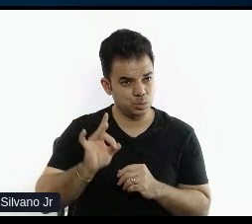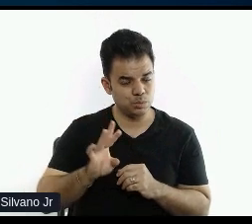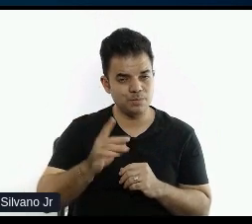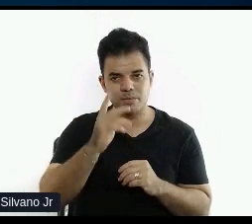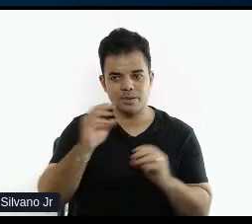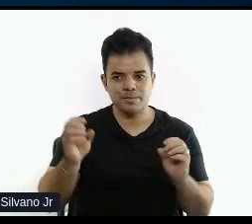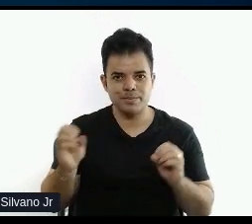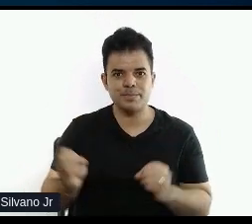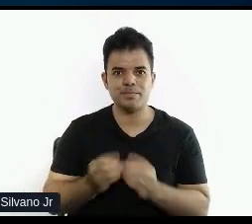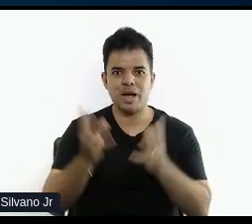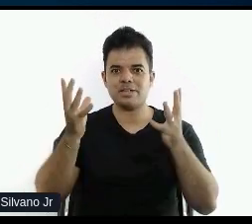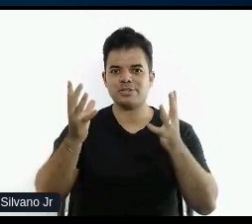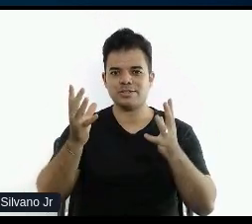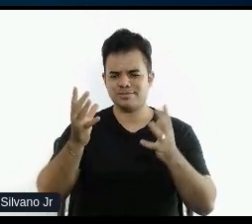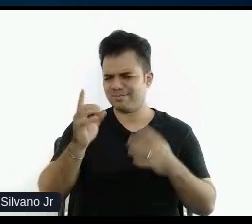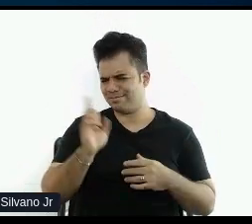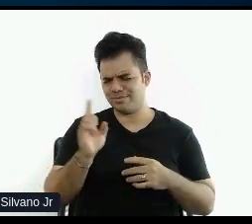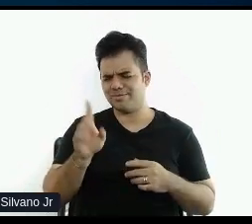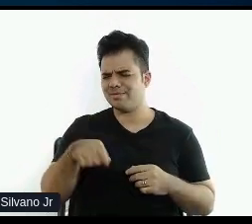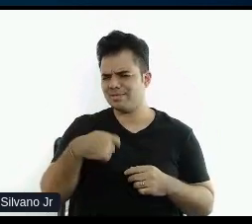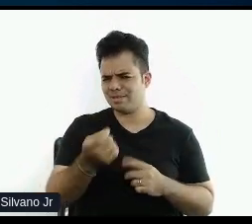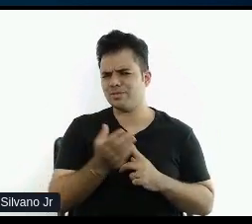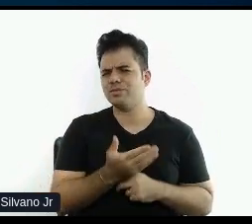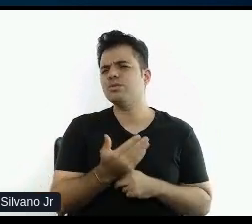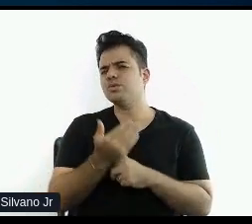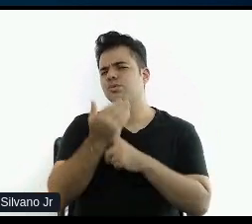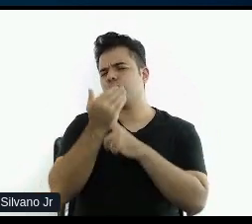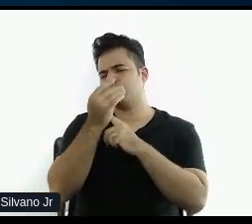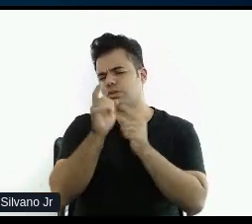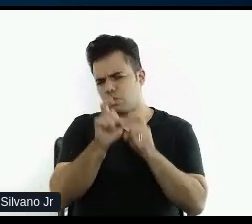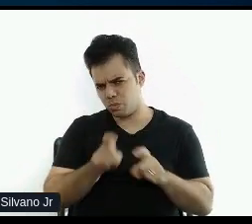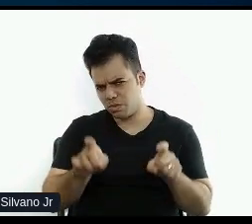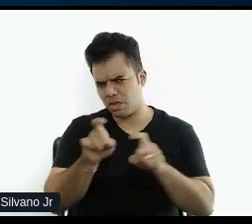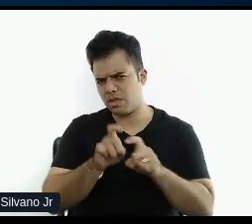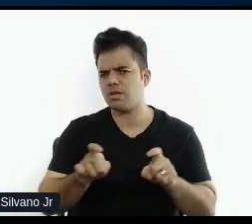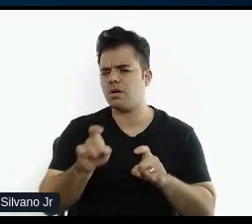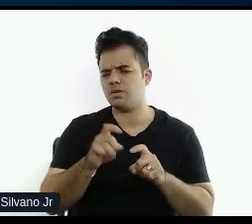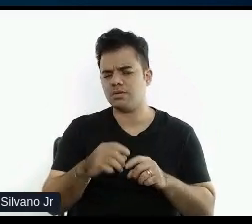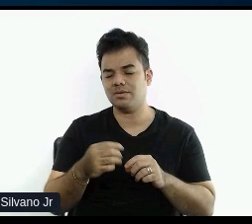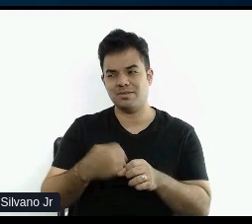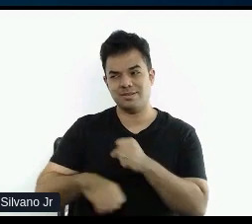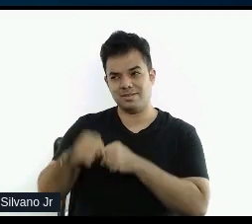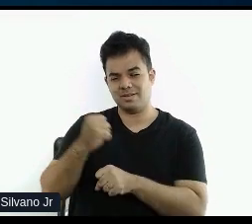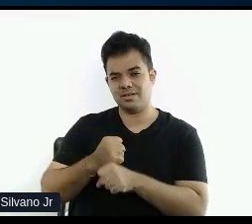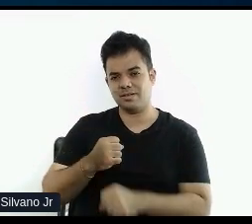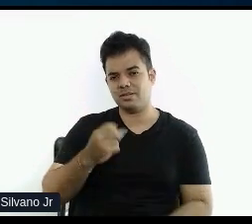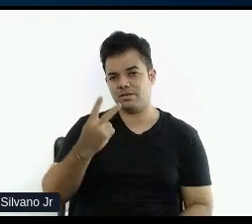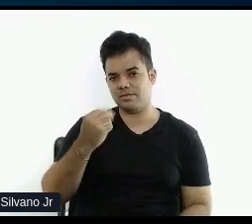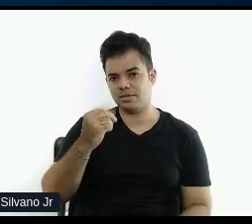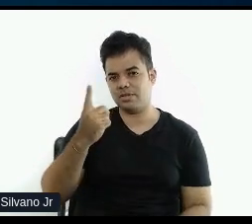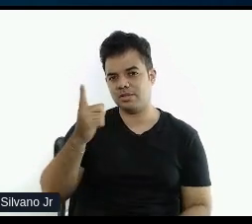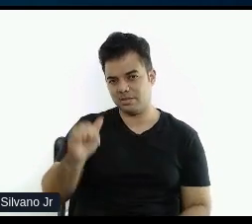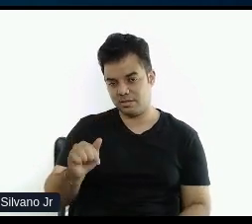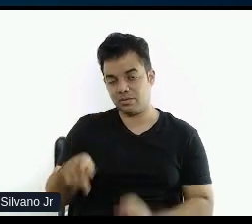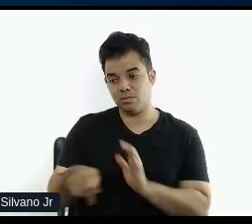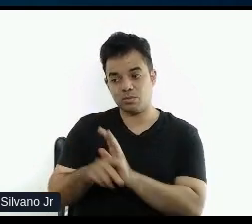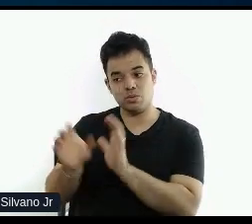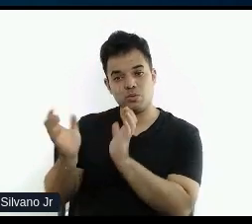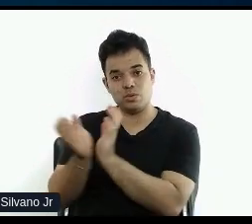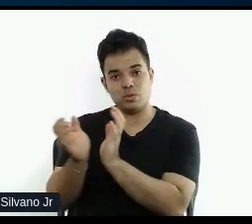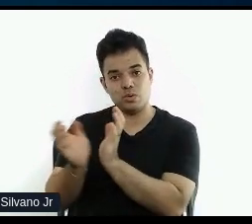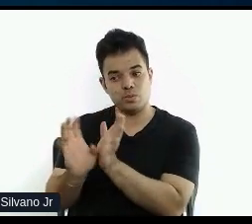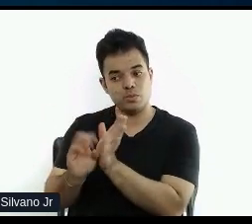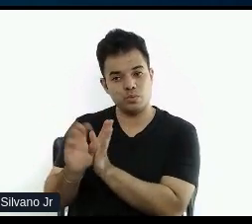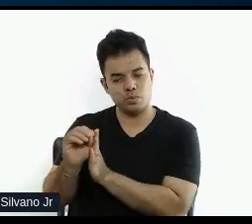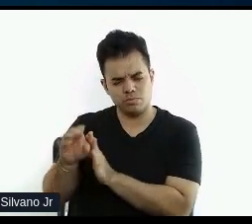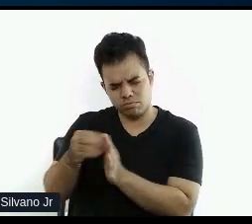Não é mágica, é tecnologia, é computação em si. Lá em 2017, o time de pesquisa do Google, até curioso, né? O time de